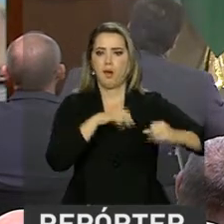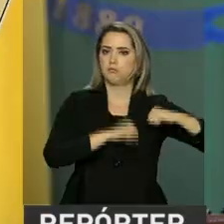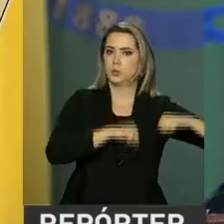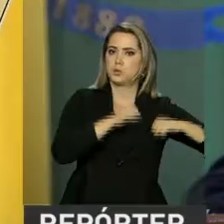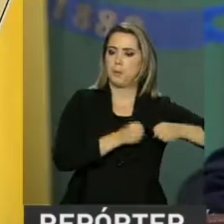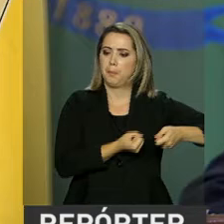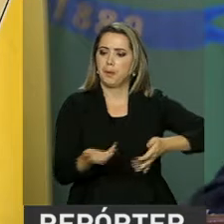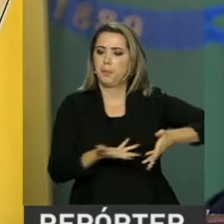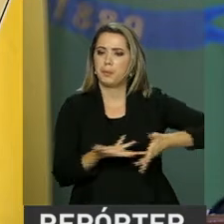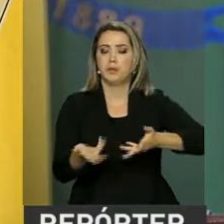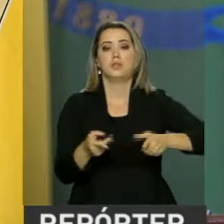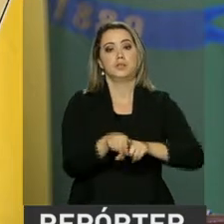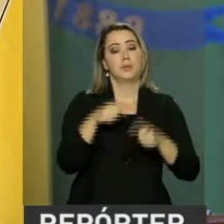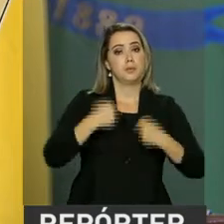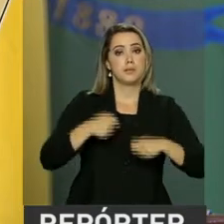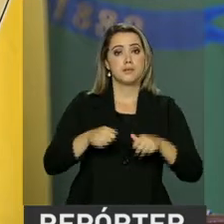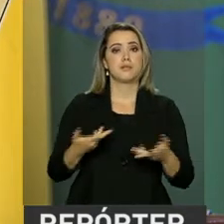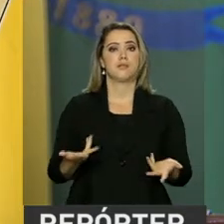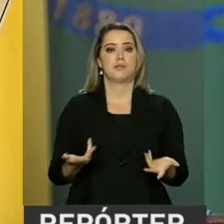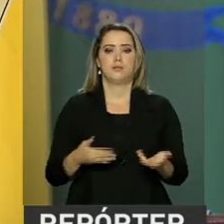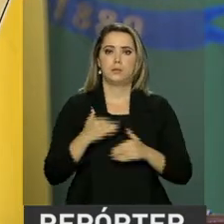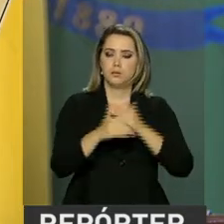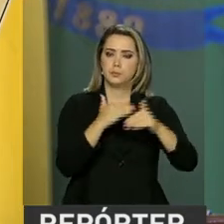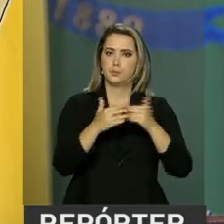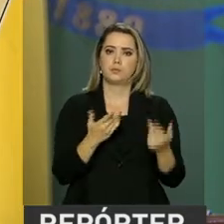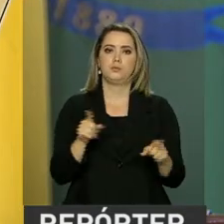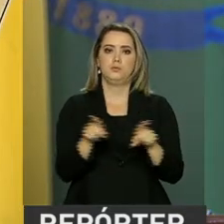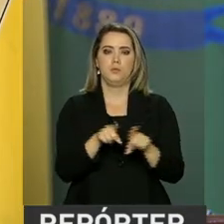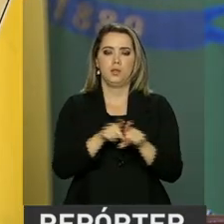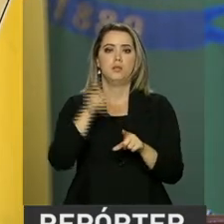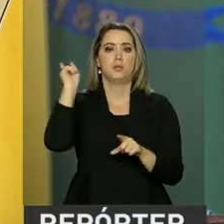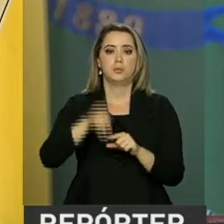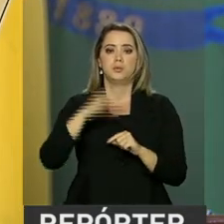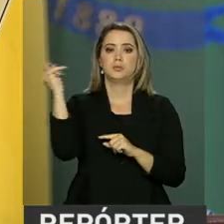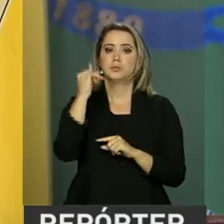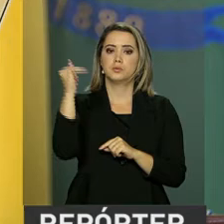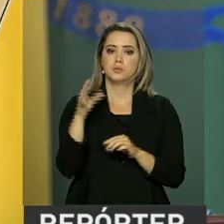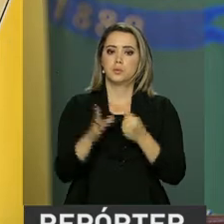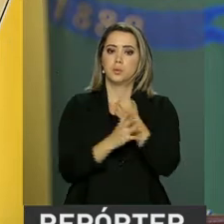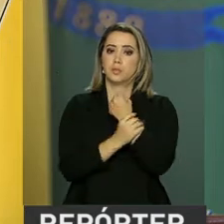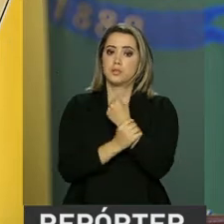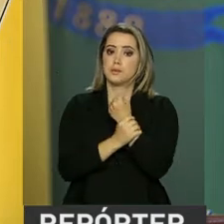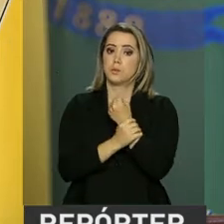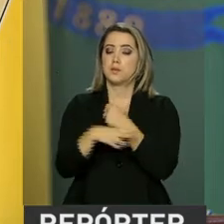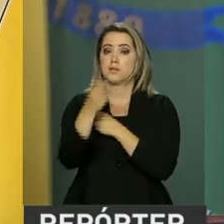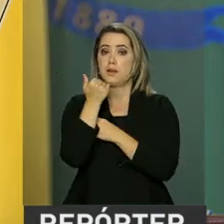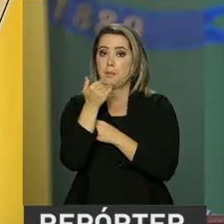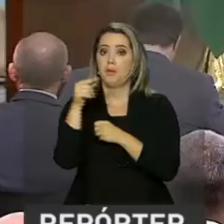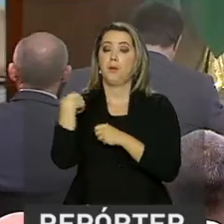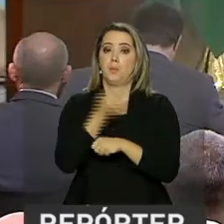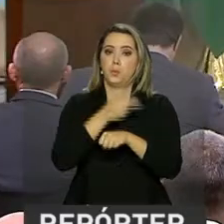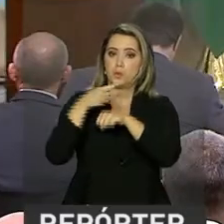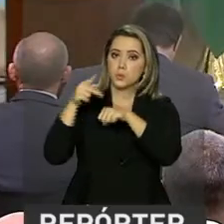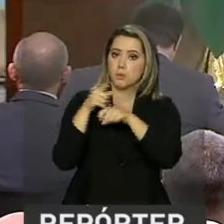na verdade, a atividade industrial. Como também é fator de segurança alimentar para o país